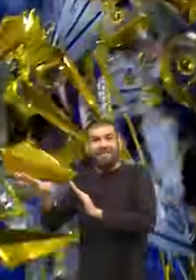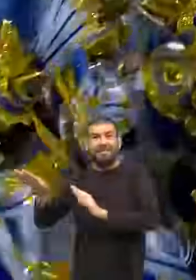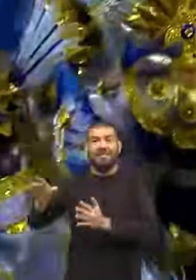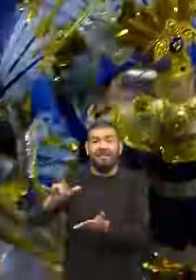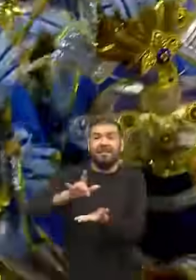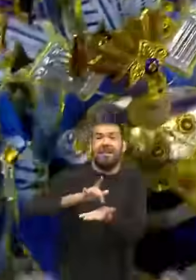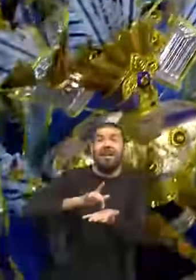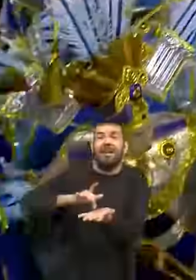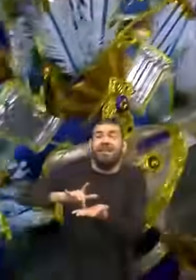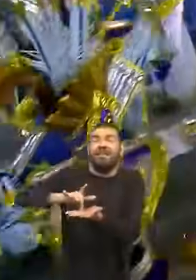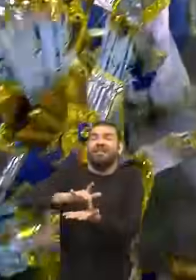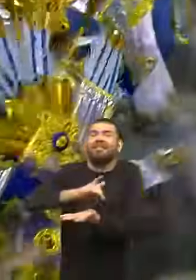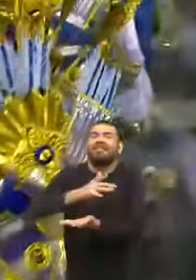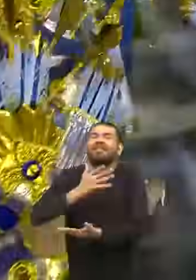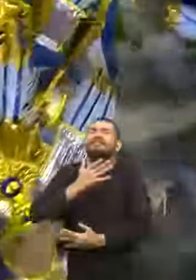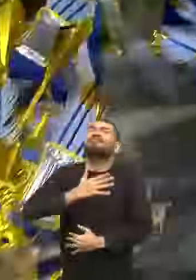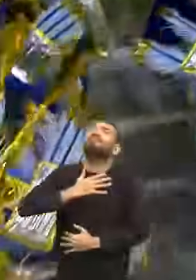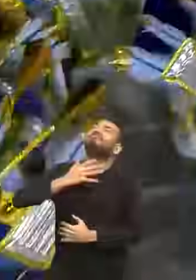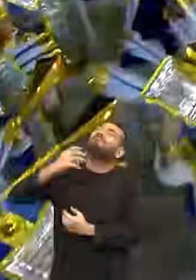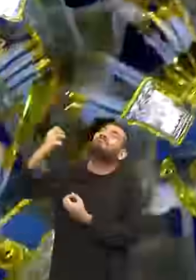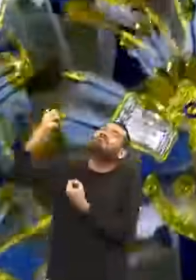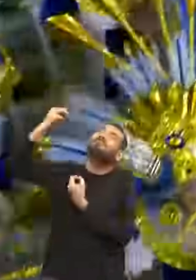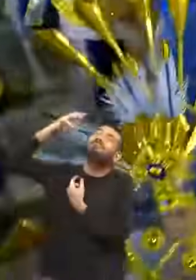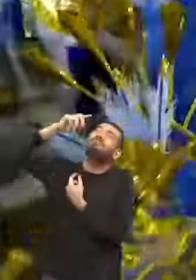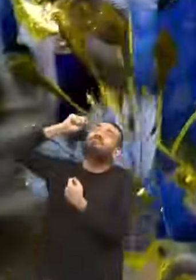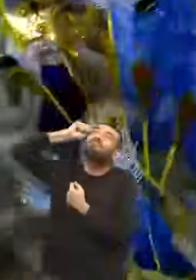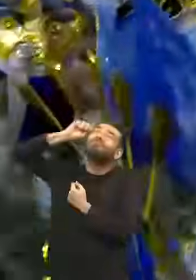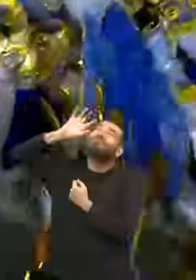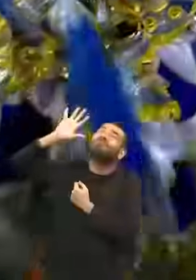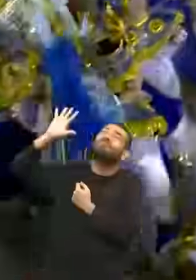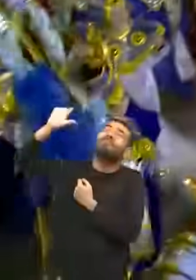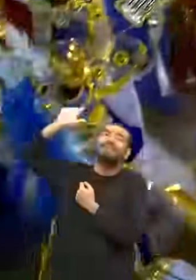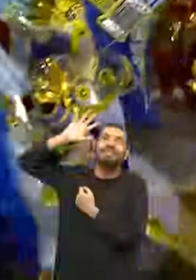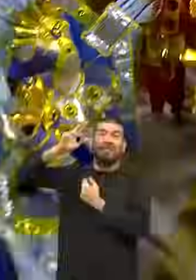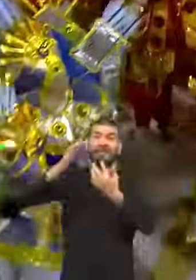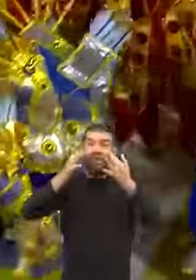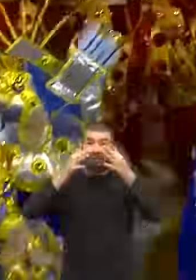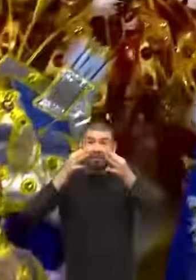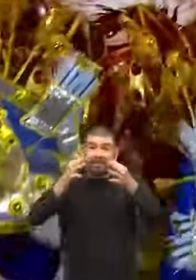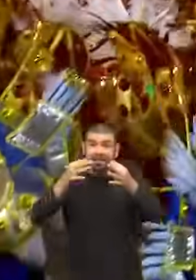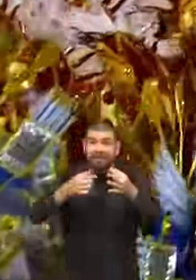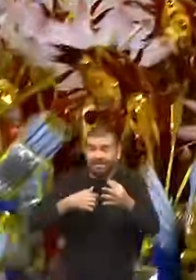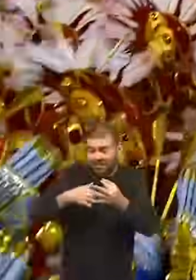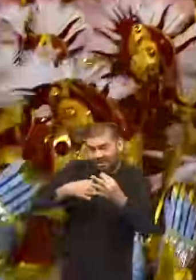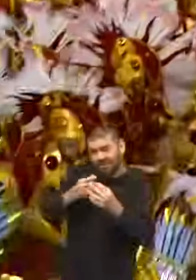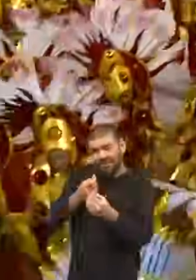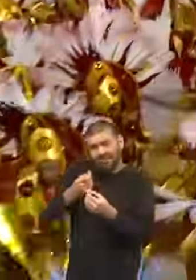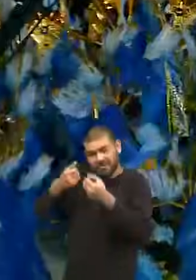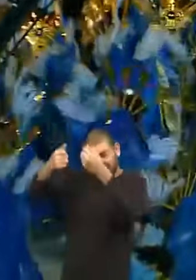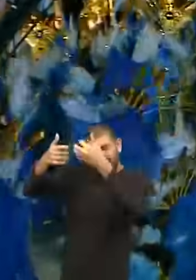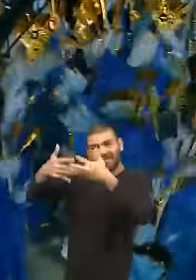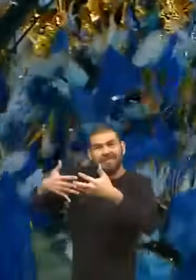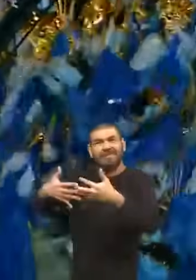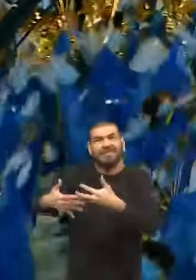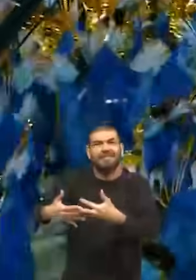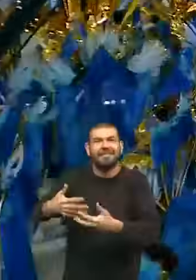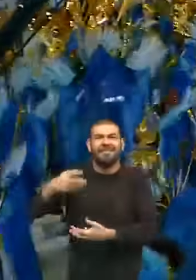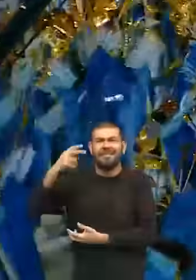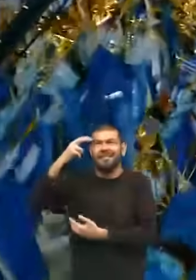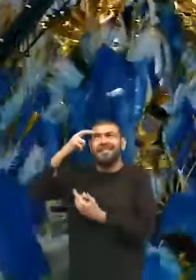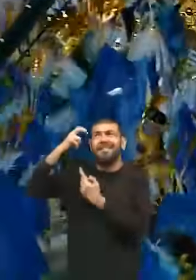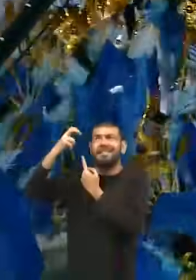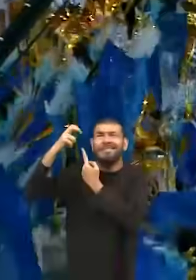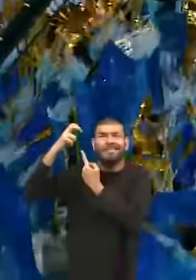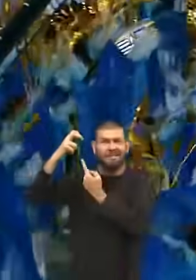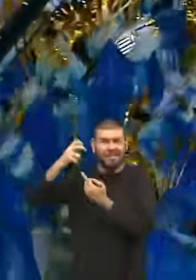é a minha filosofia. Preste atenção no que eu vou te falar. Inteligência não